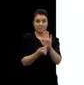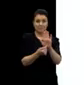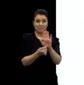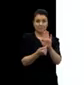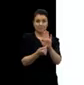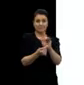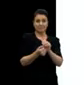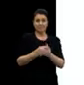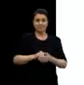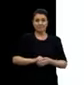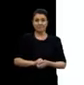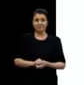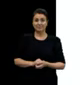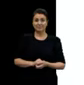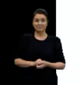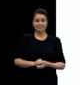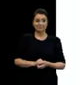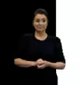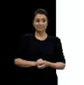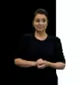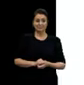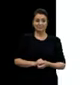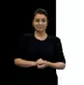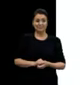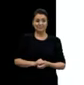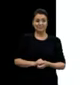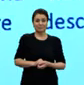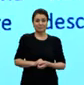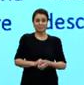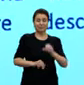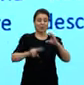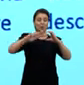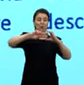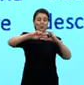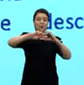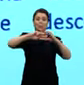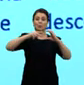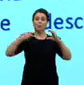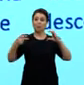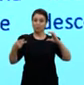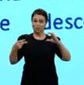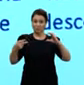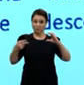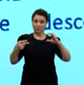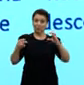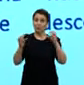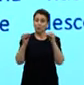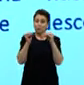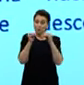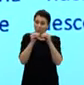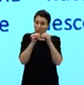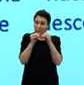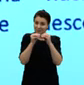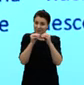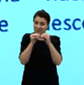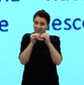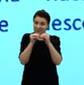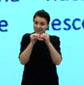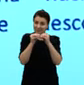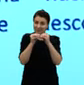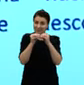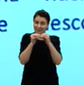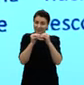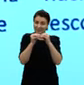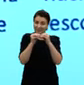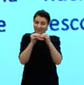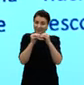mostrar. Então, aqui, ó, os cromossomos estão juntinhos, tá? As cromátides